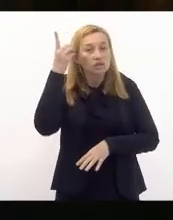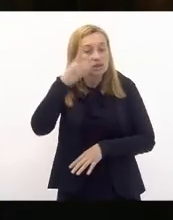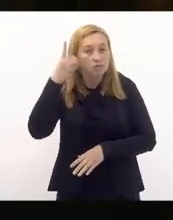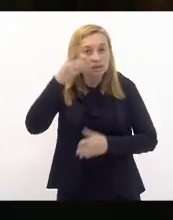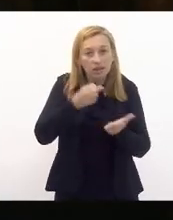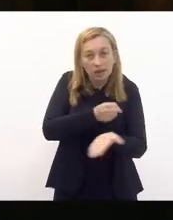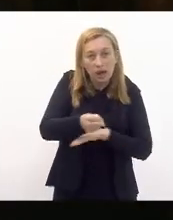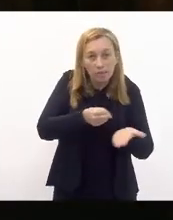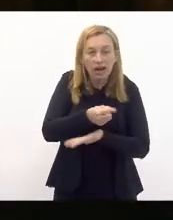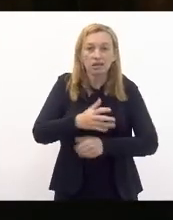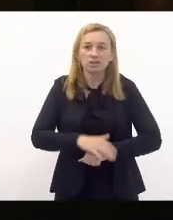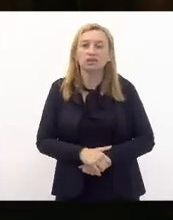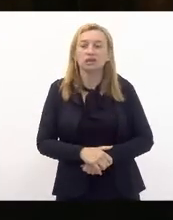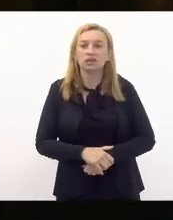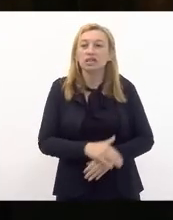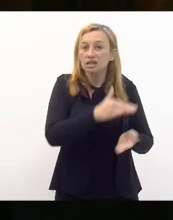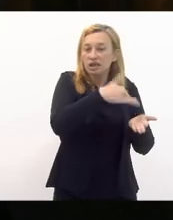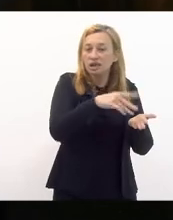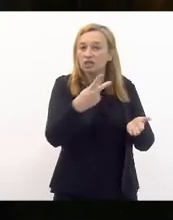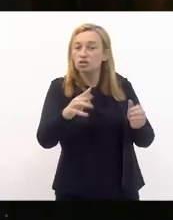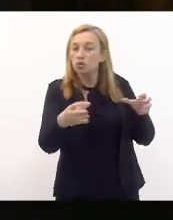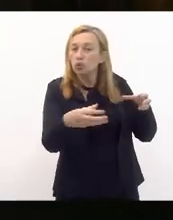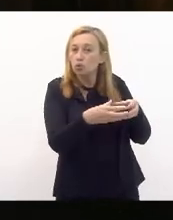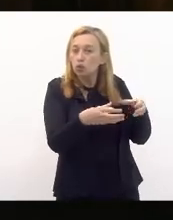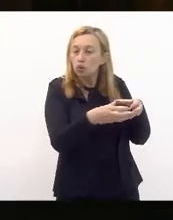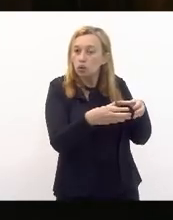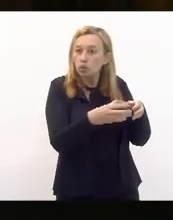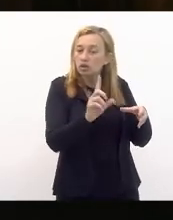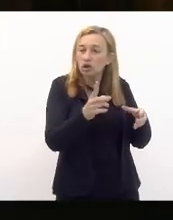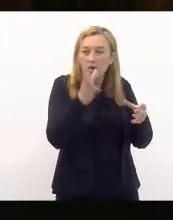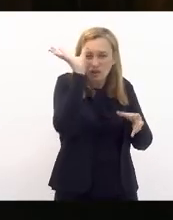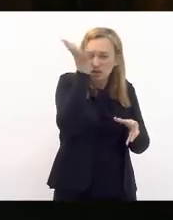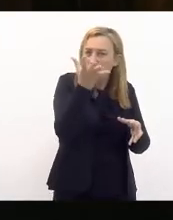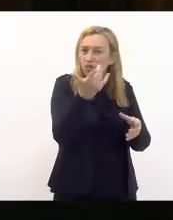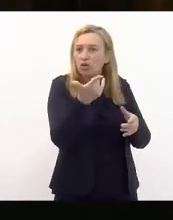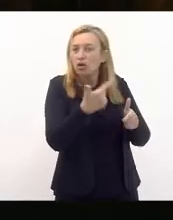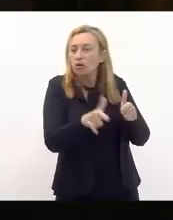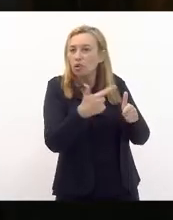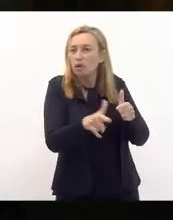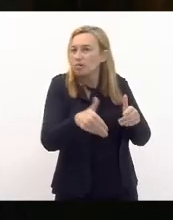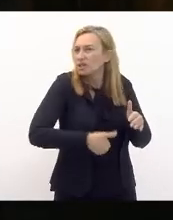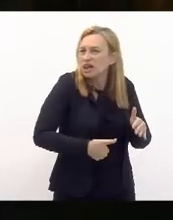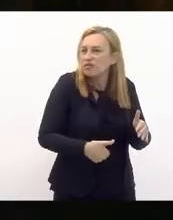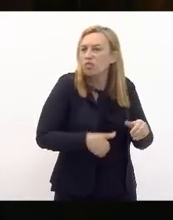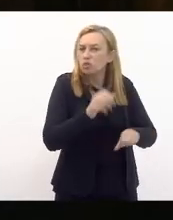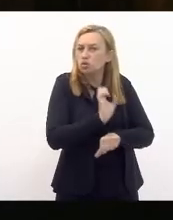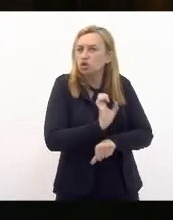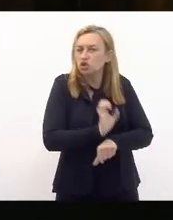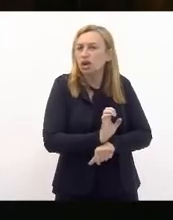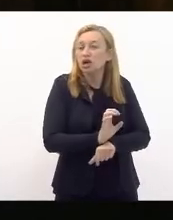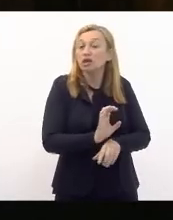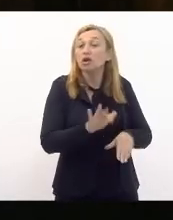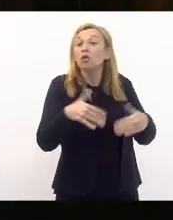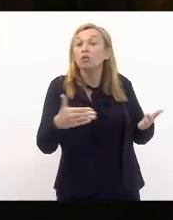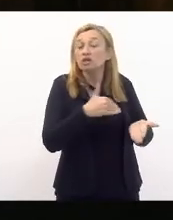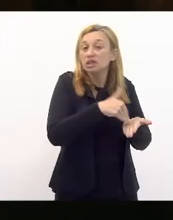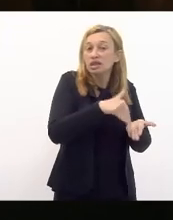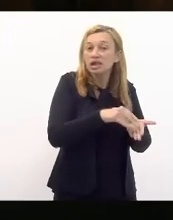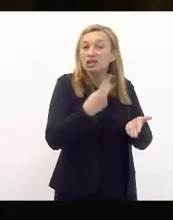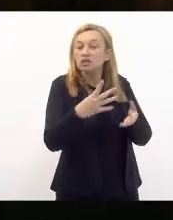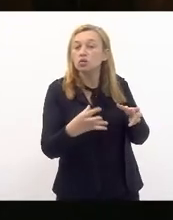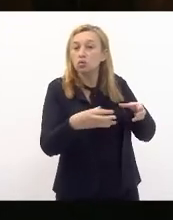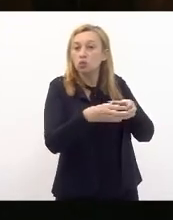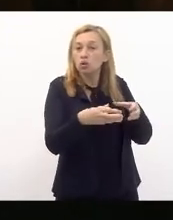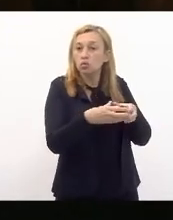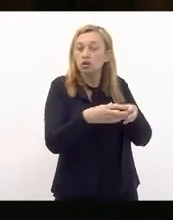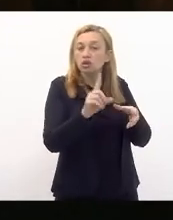deputados da base quando o secretário e sua equipe não passam a resolver os problemas da Fome desse estado quando secretário e sua